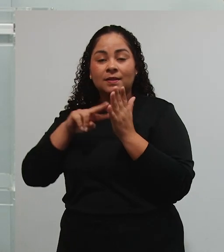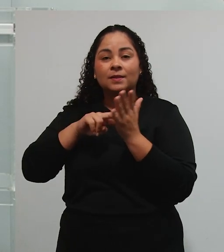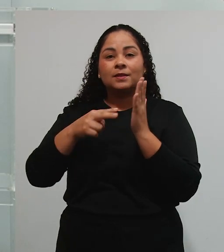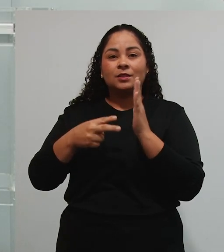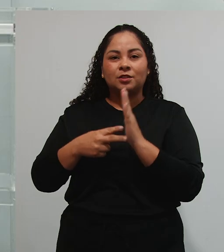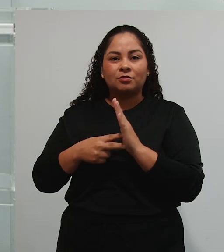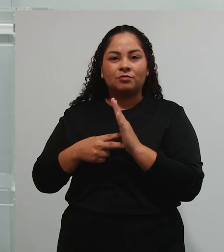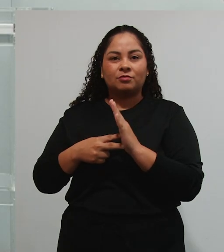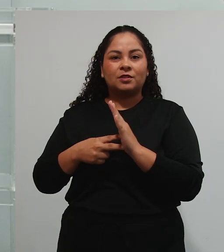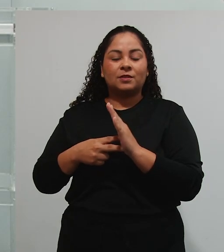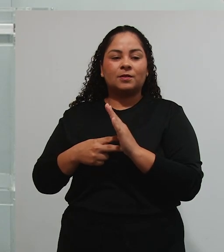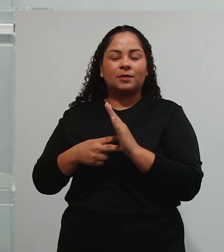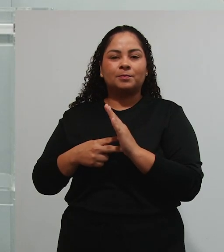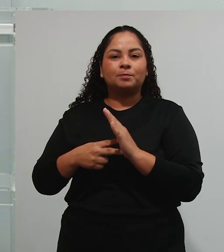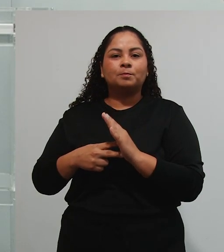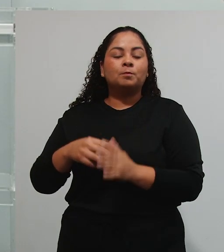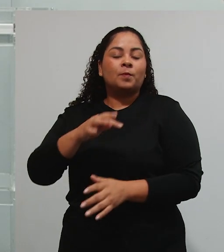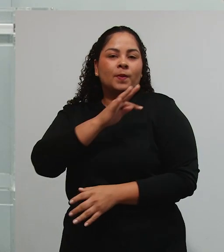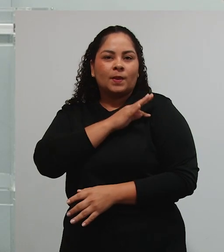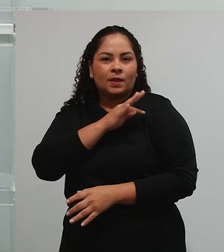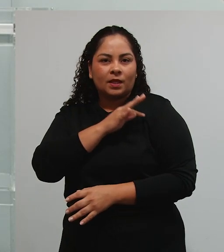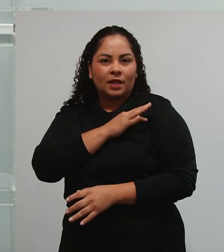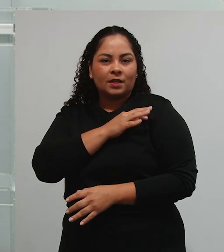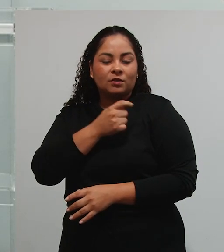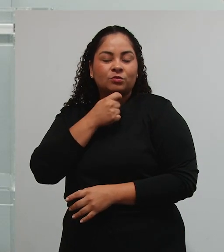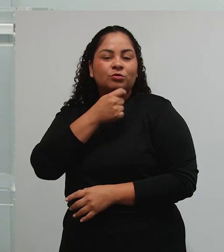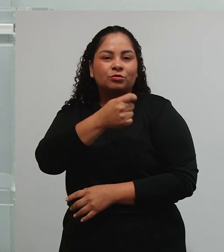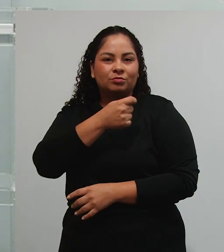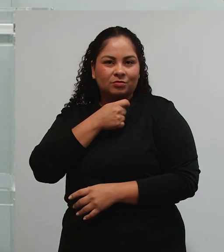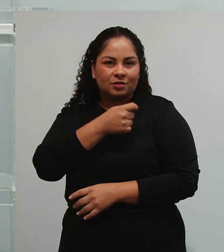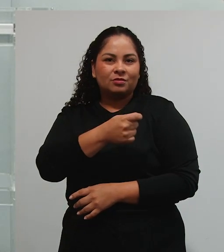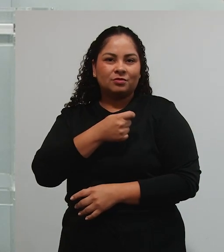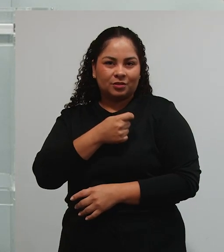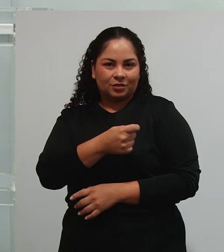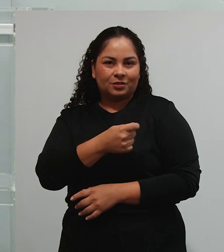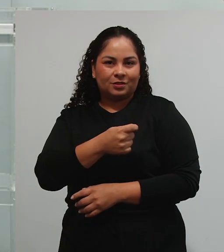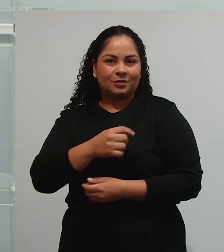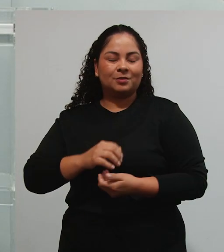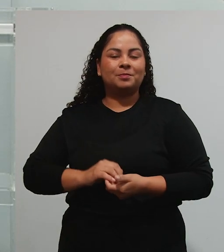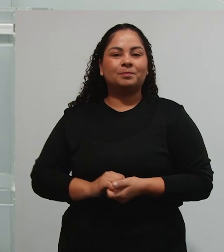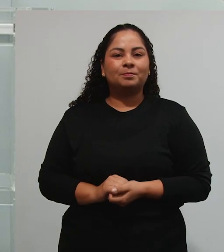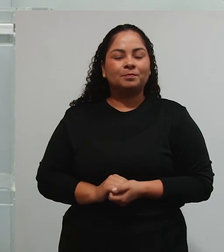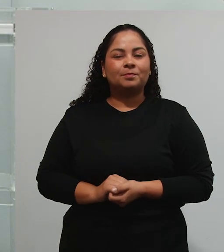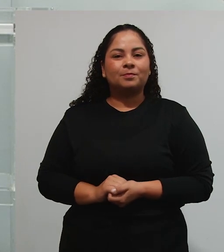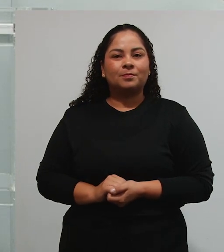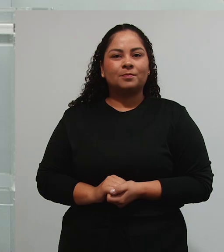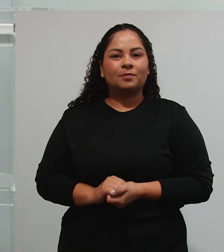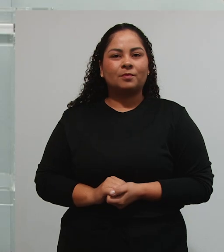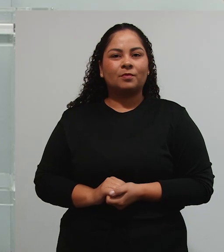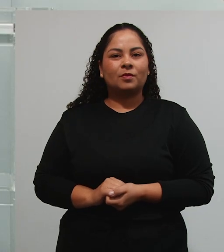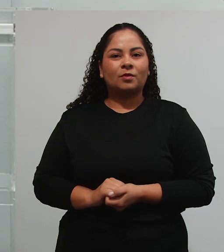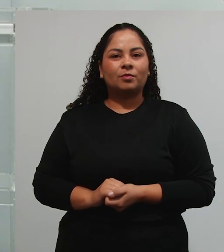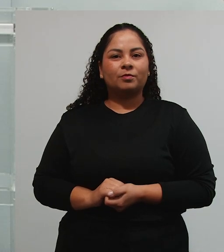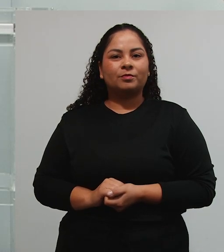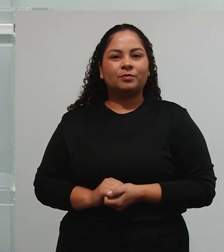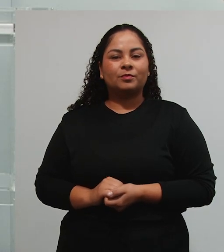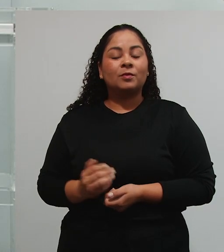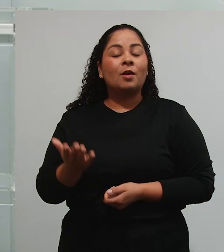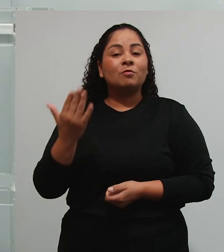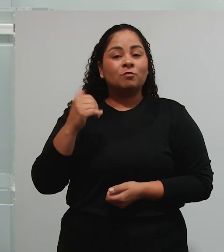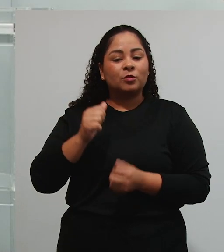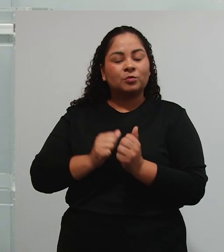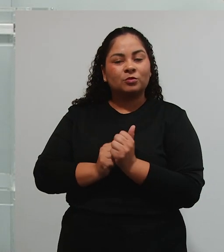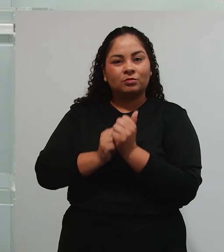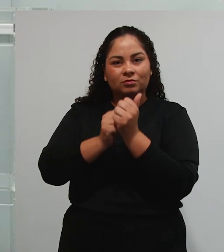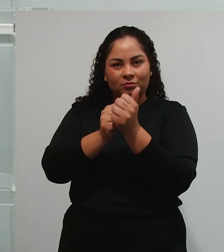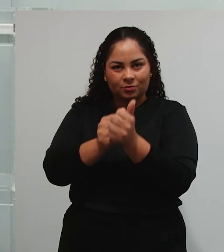entrevista. Se você não sabe o que são técnicas de entrevista, se você esqueceu, se você quer saber mais, você vai lá e assiste as nossas aulas e,